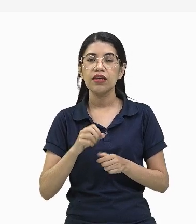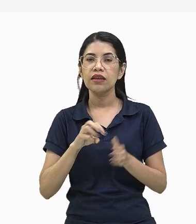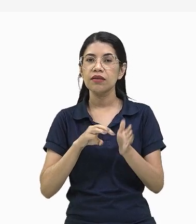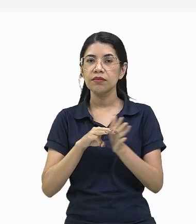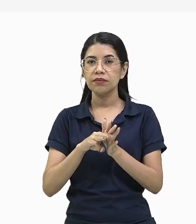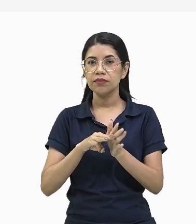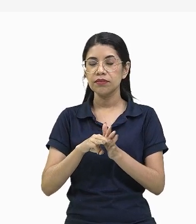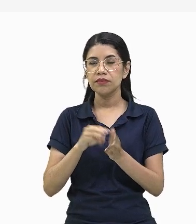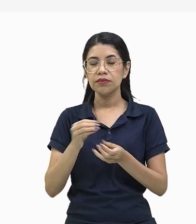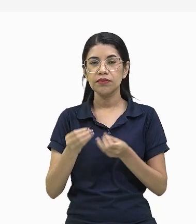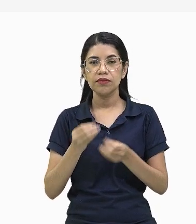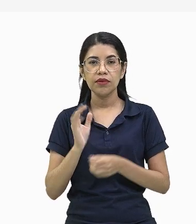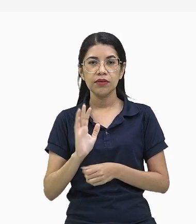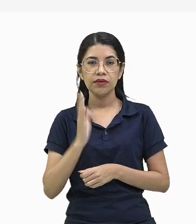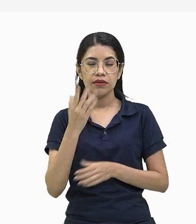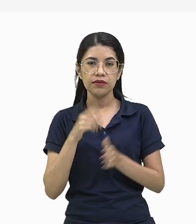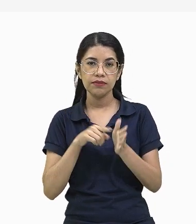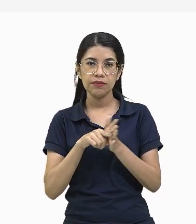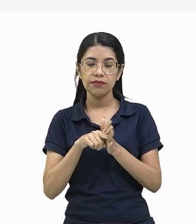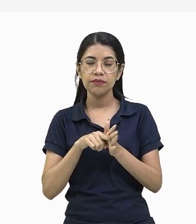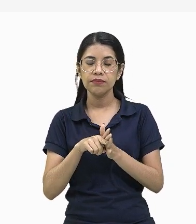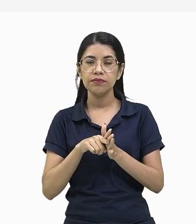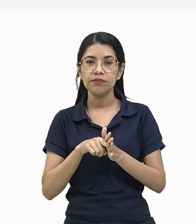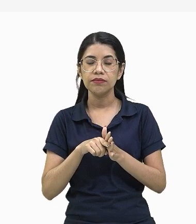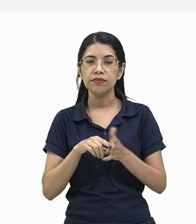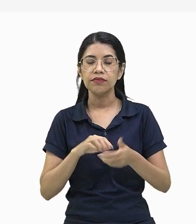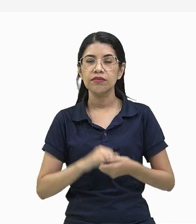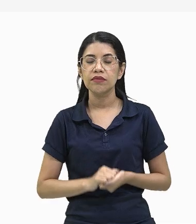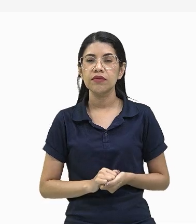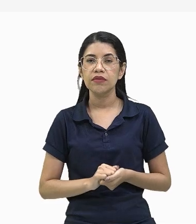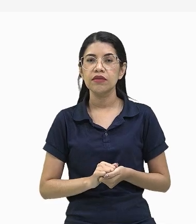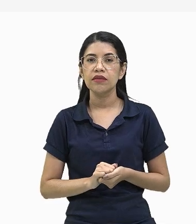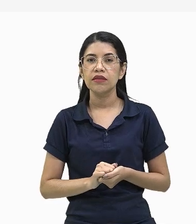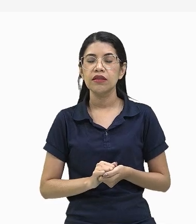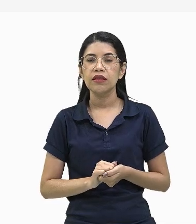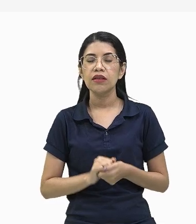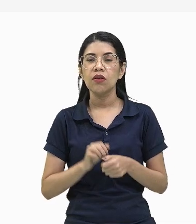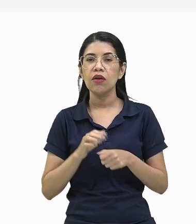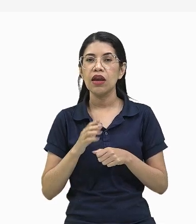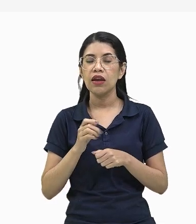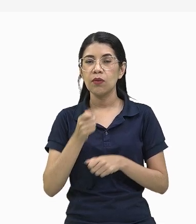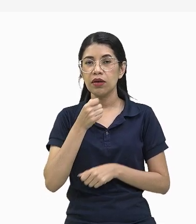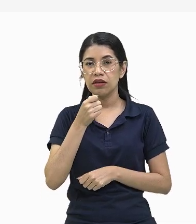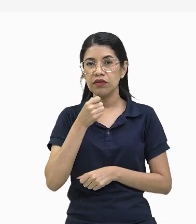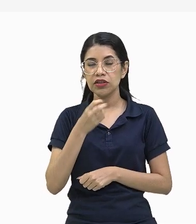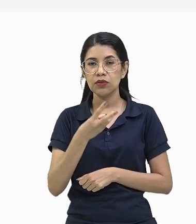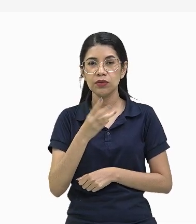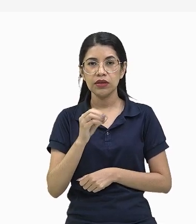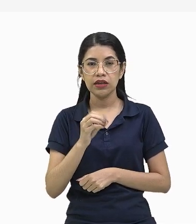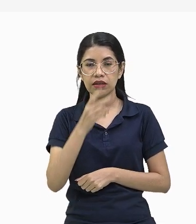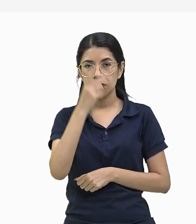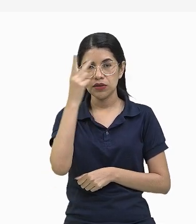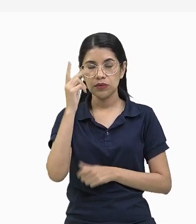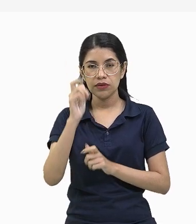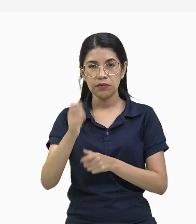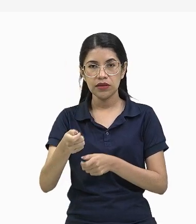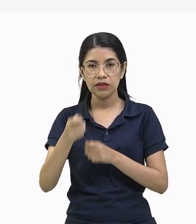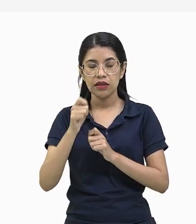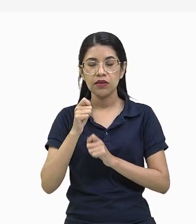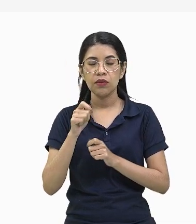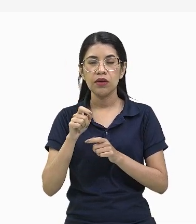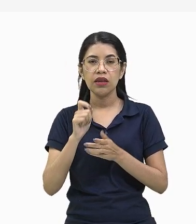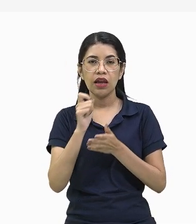essa pesquisa. Ele explica como fizeram a pesquisa. Conversa com 30 pescadores e anotações sobre os peixes